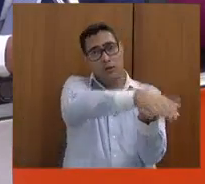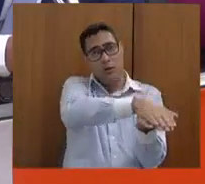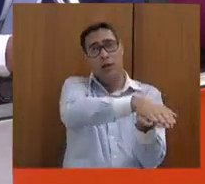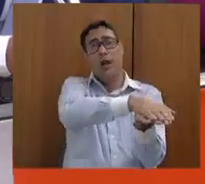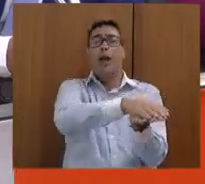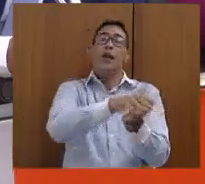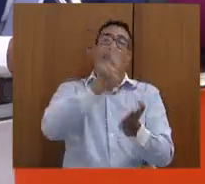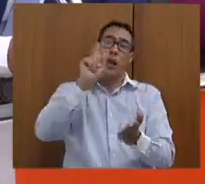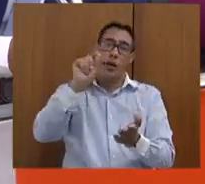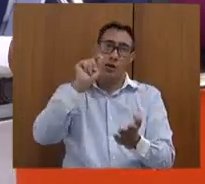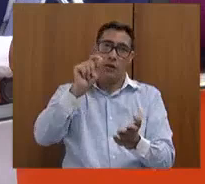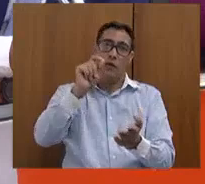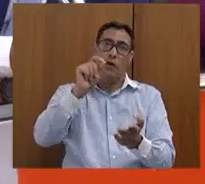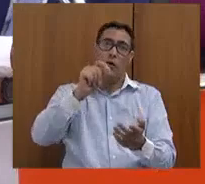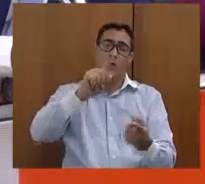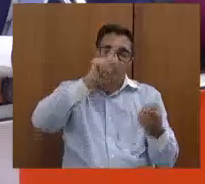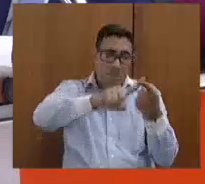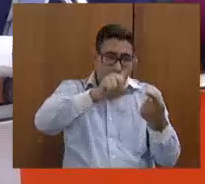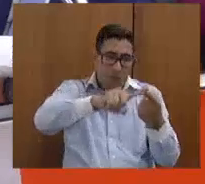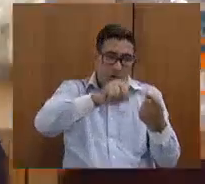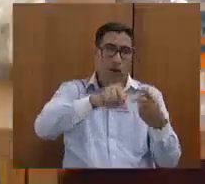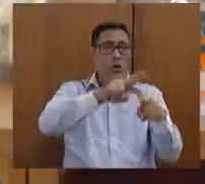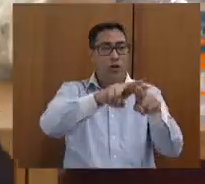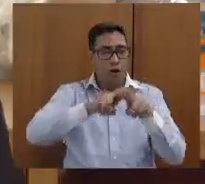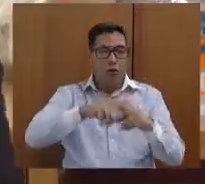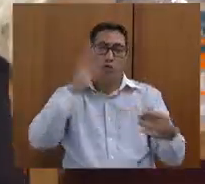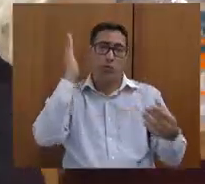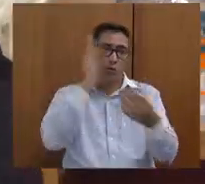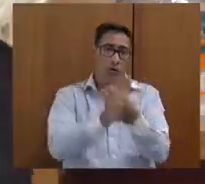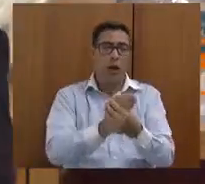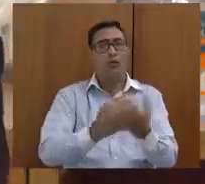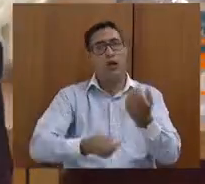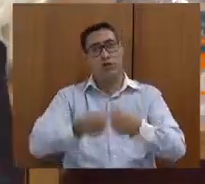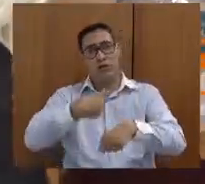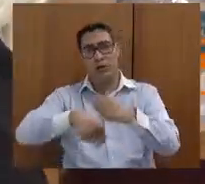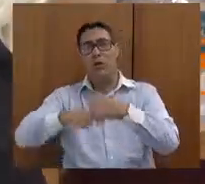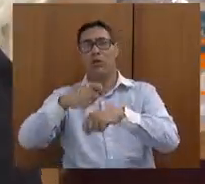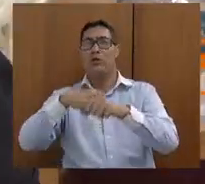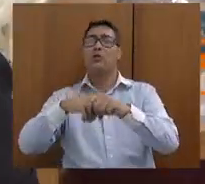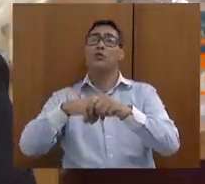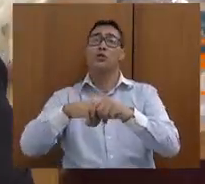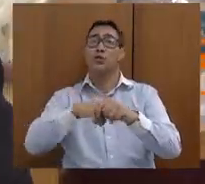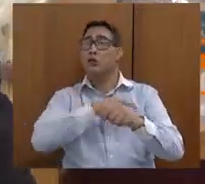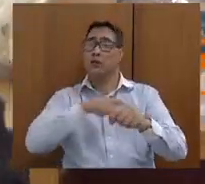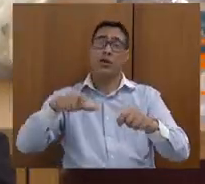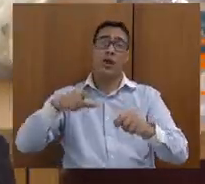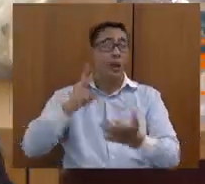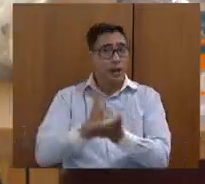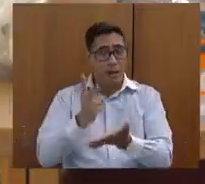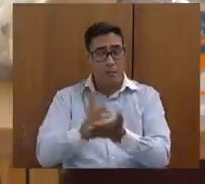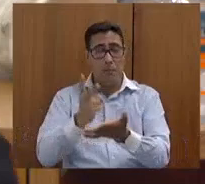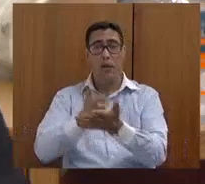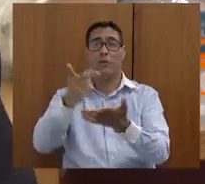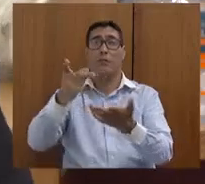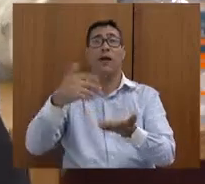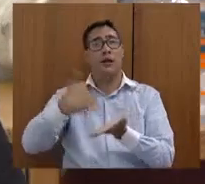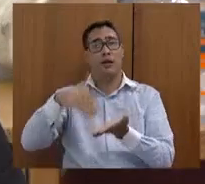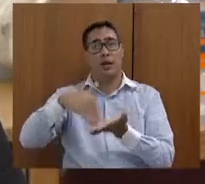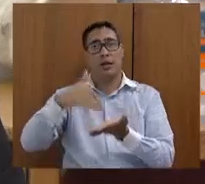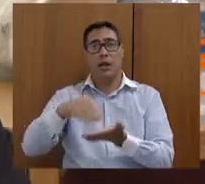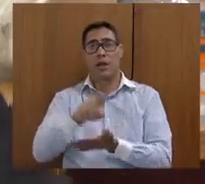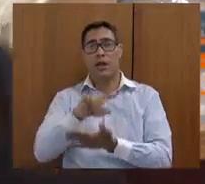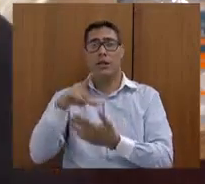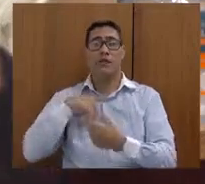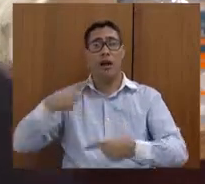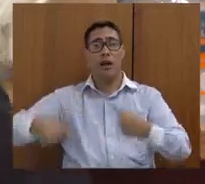ameaçados por processo administrativo por memorando saído dessa mesma secretaria que diz que vai dialogar